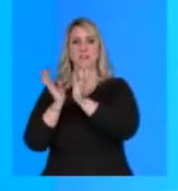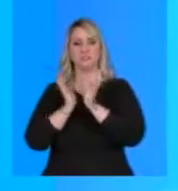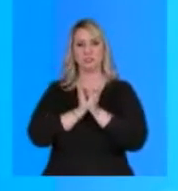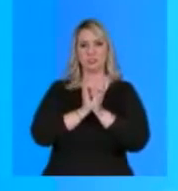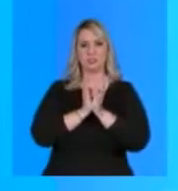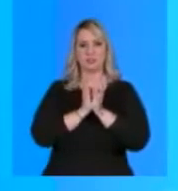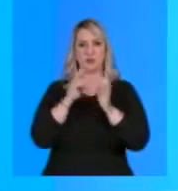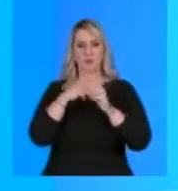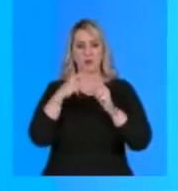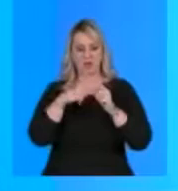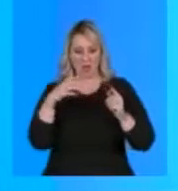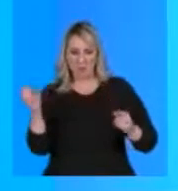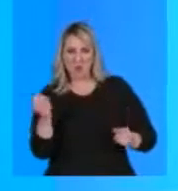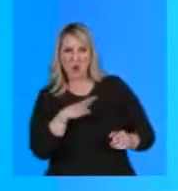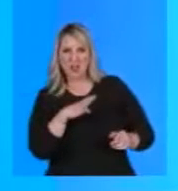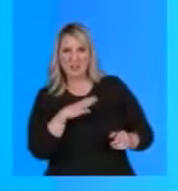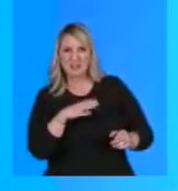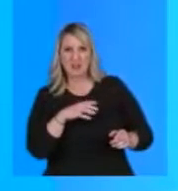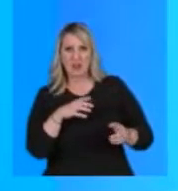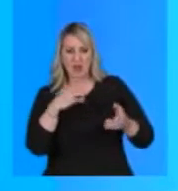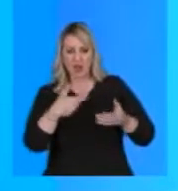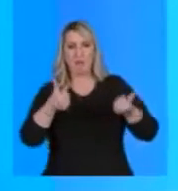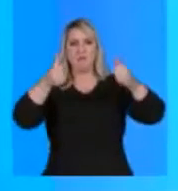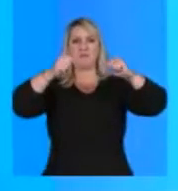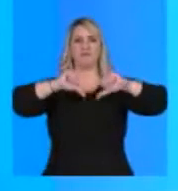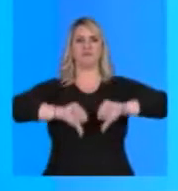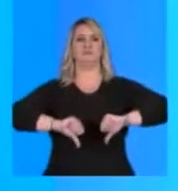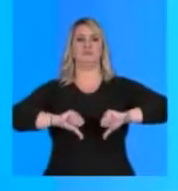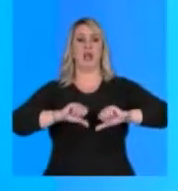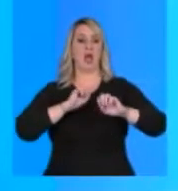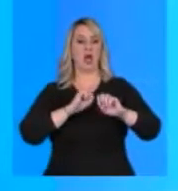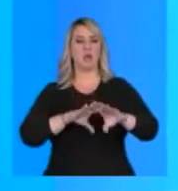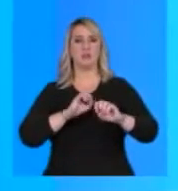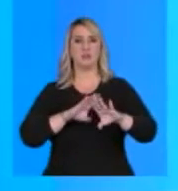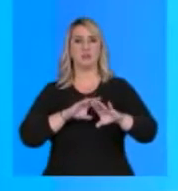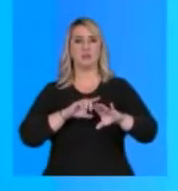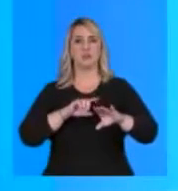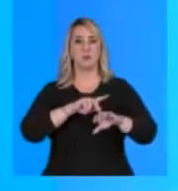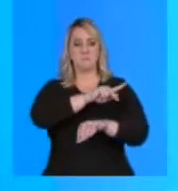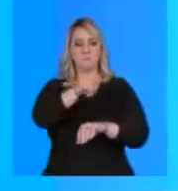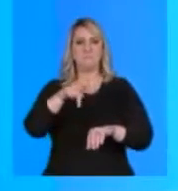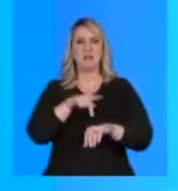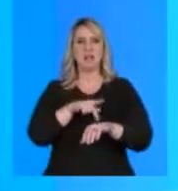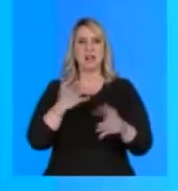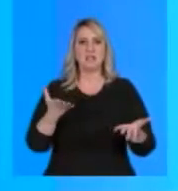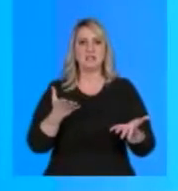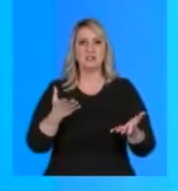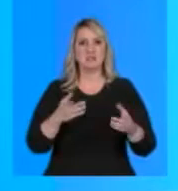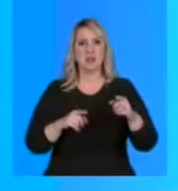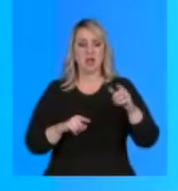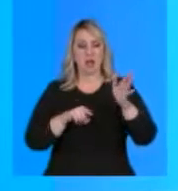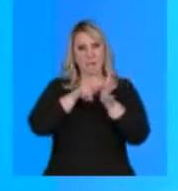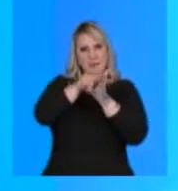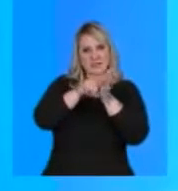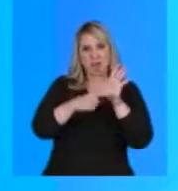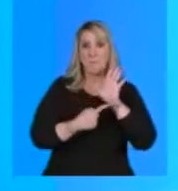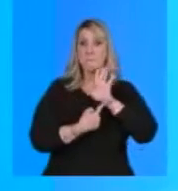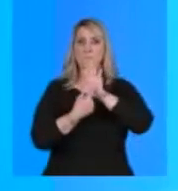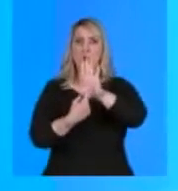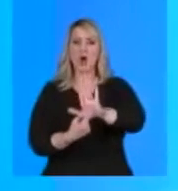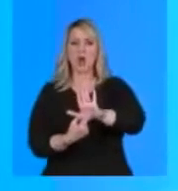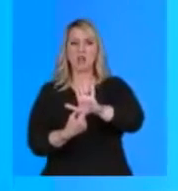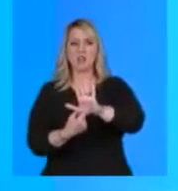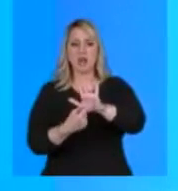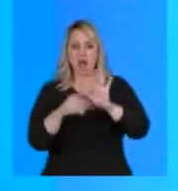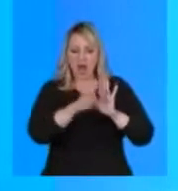modelo de escola com partido é o que está falindo a educação no nosso país os índios estão aí para mostrar no qual o aluno